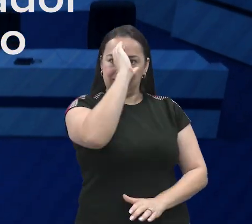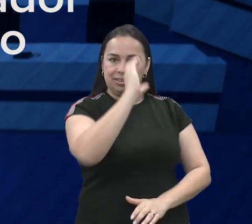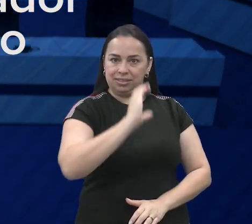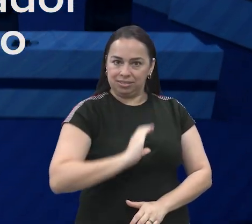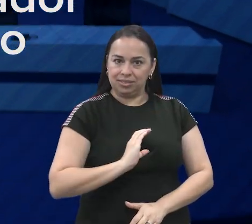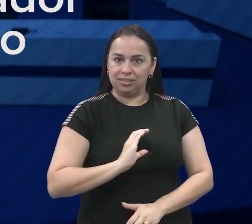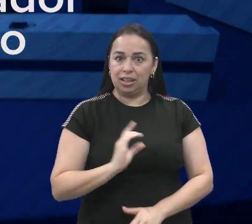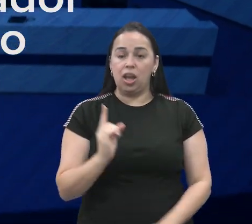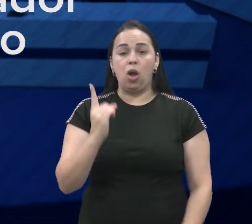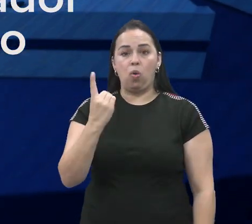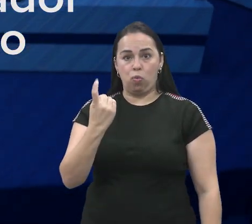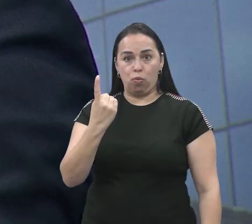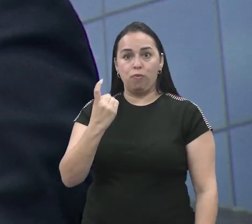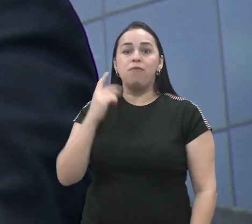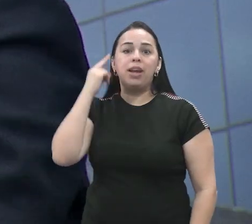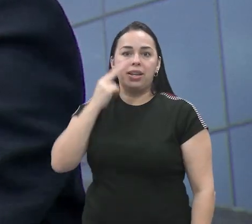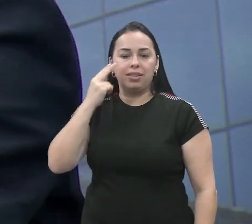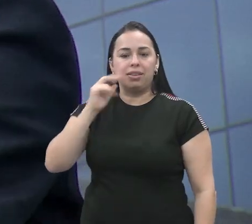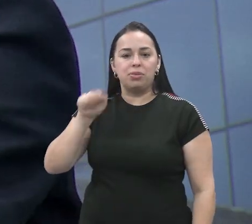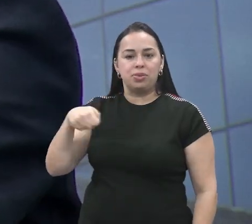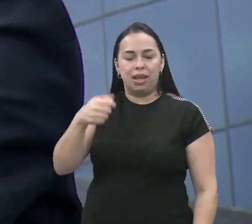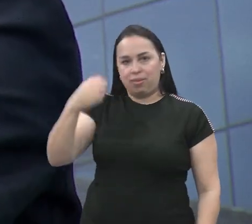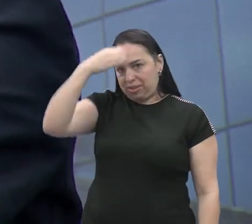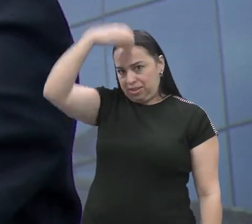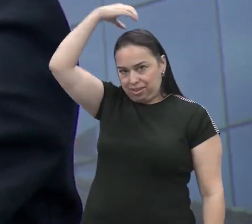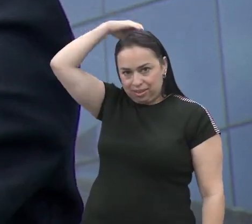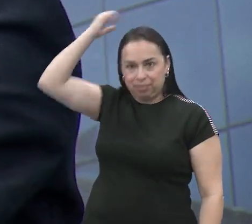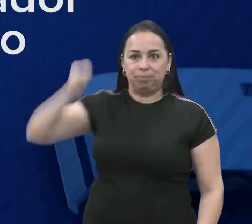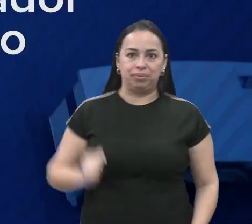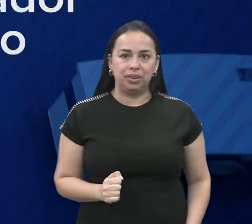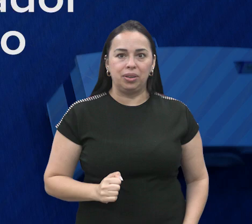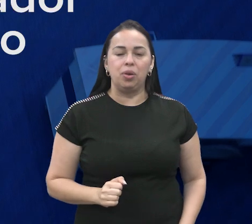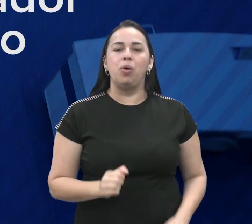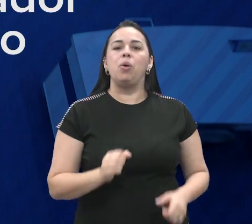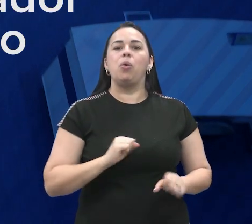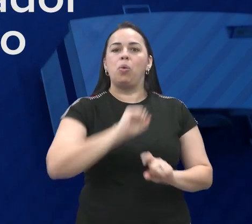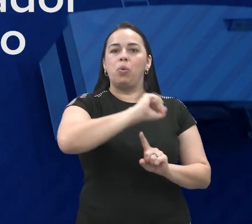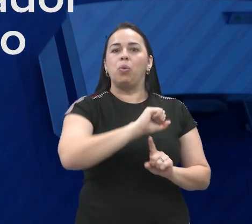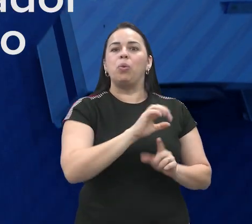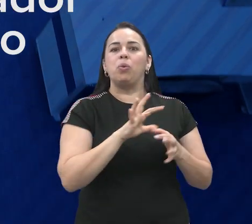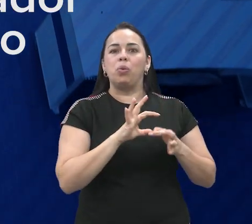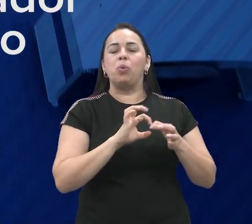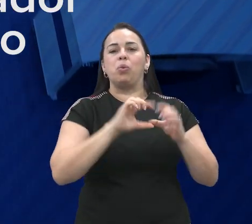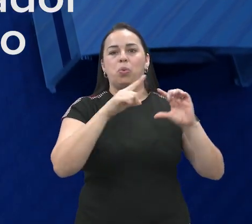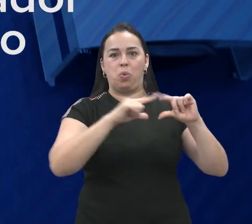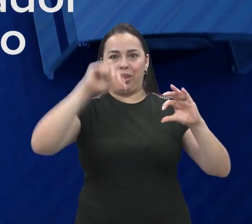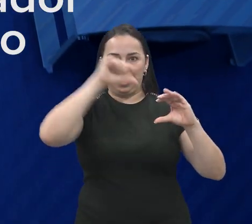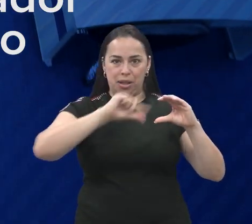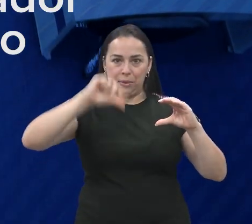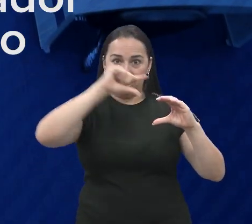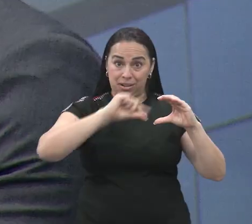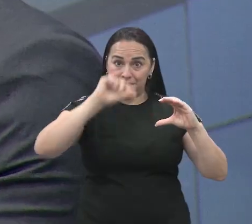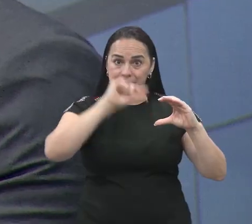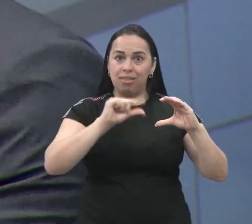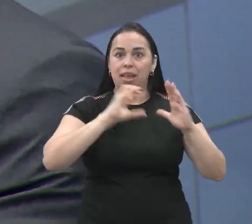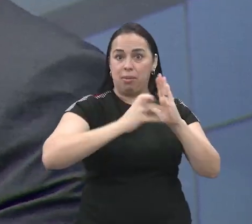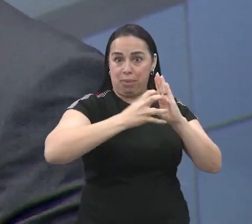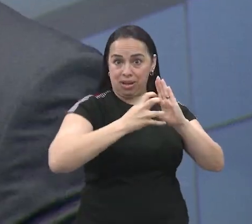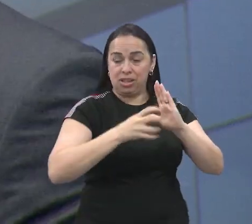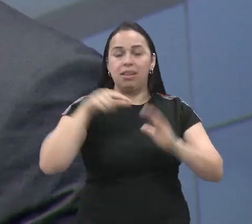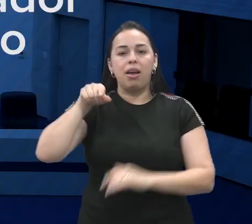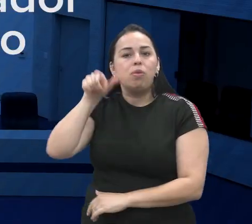no Legislativo Municipal é o vereador Carlos Abranches. O União Brasil tem 1 parlamentar na casa,